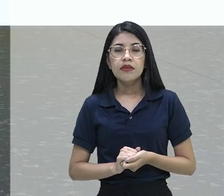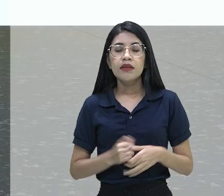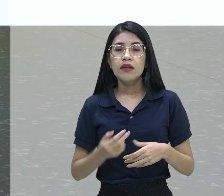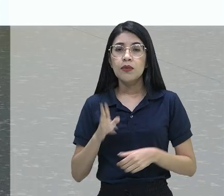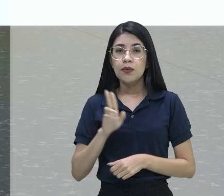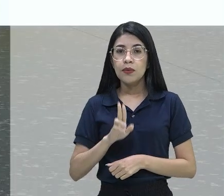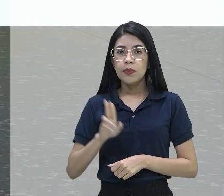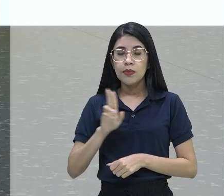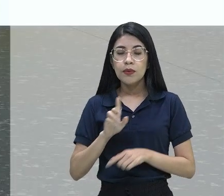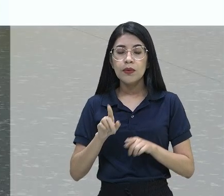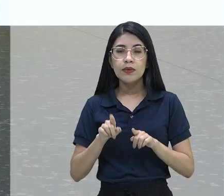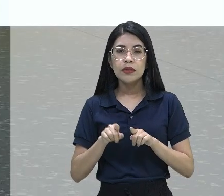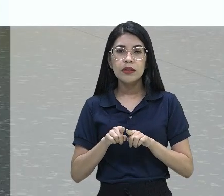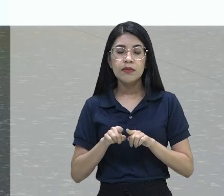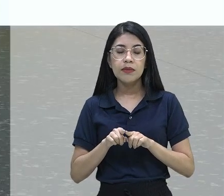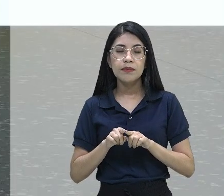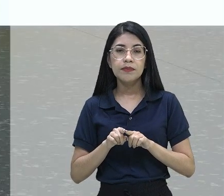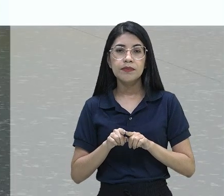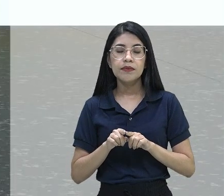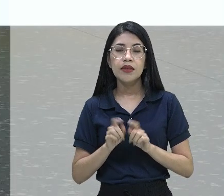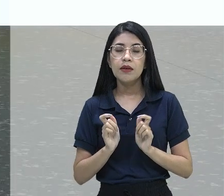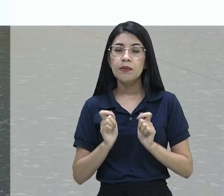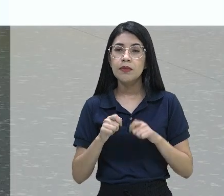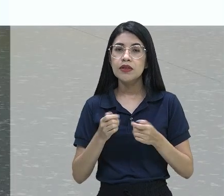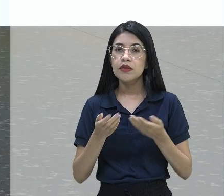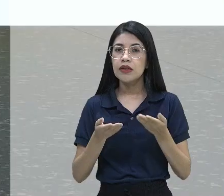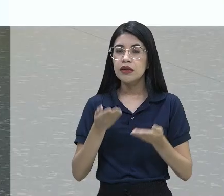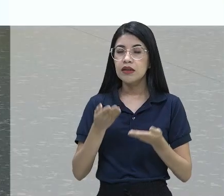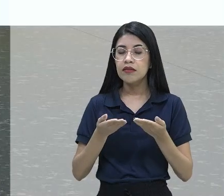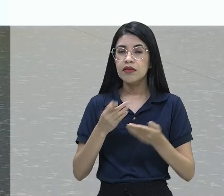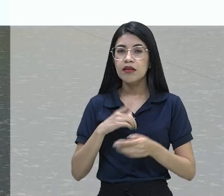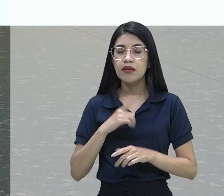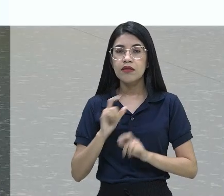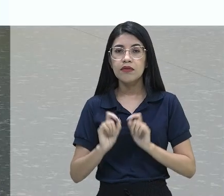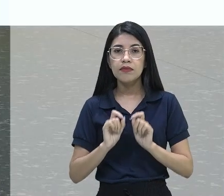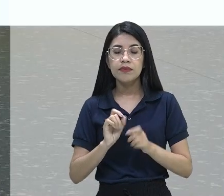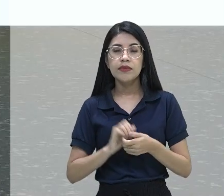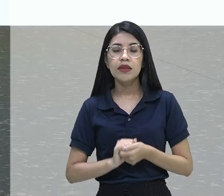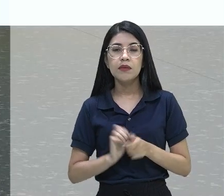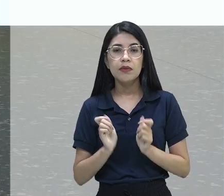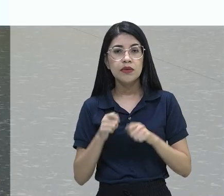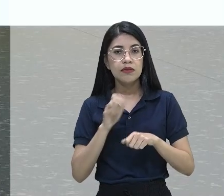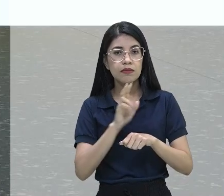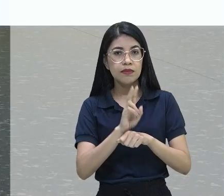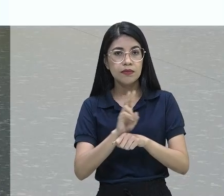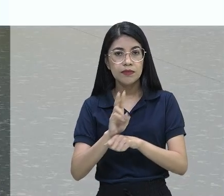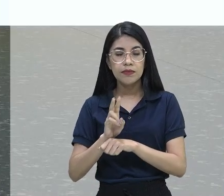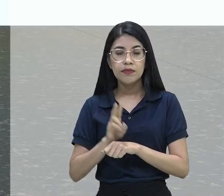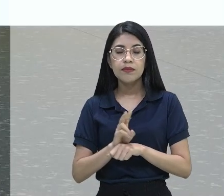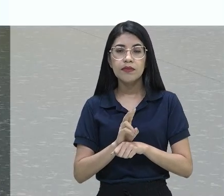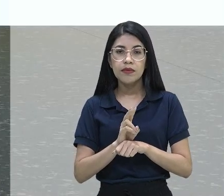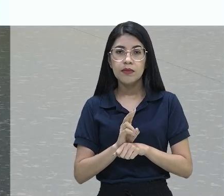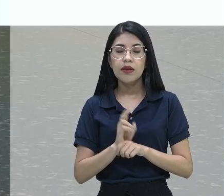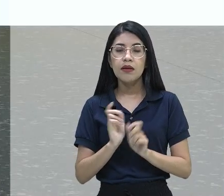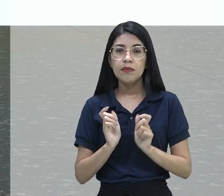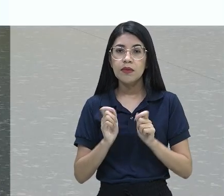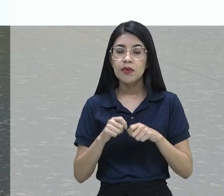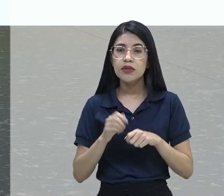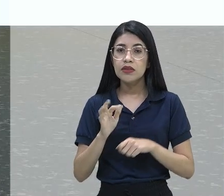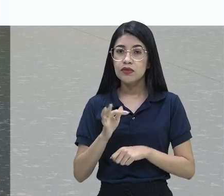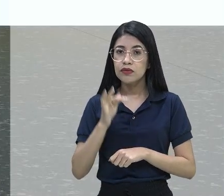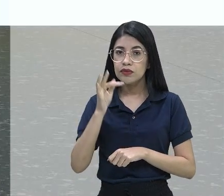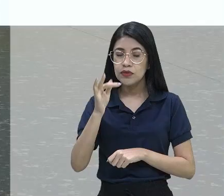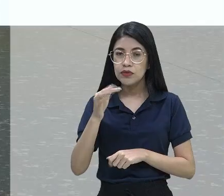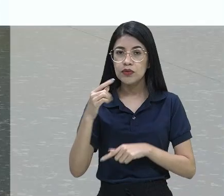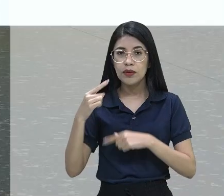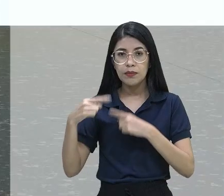e equilíbrio para quê? Né? Para que possamos preservar, né? Para que as futuras